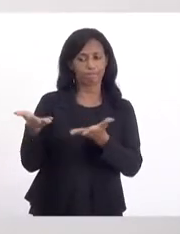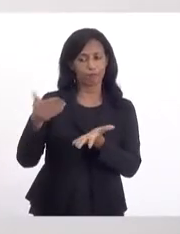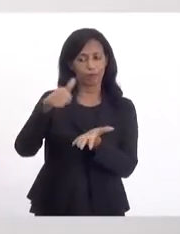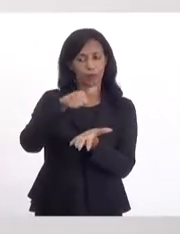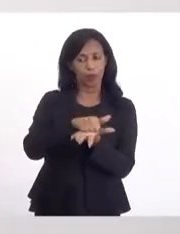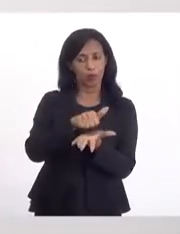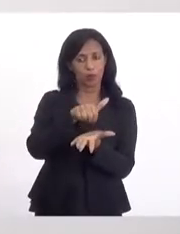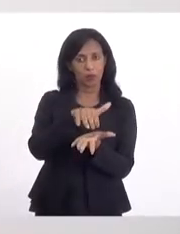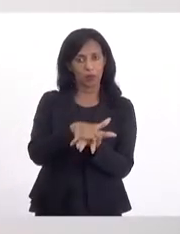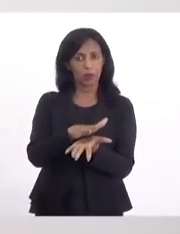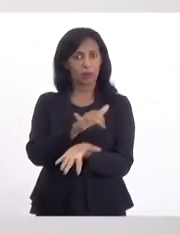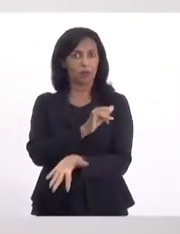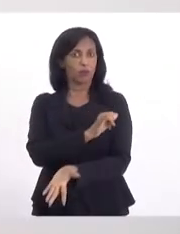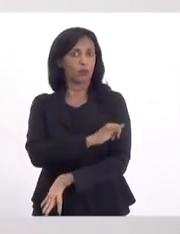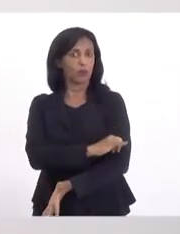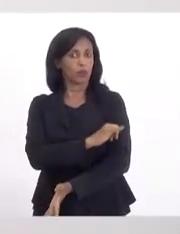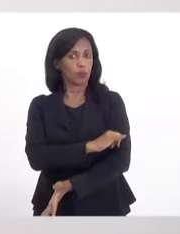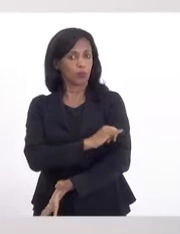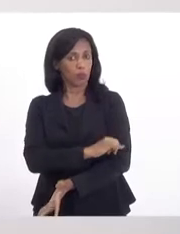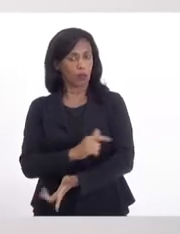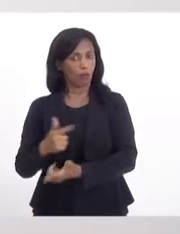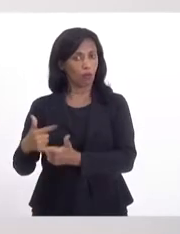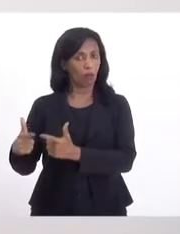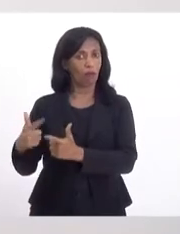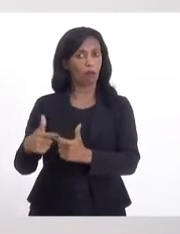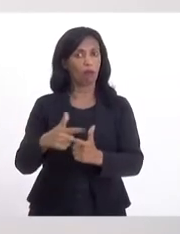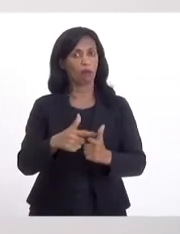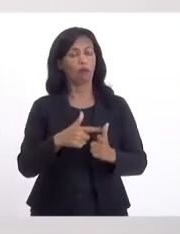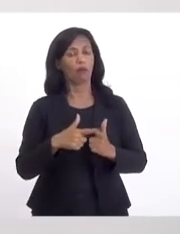Rio de Janeiro uma situação